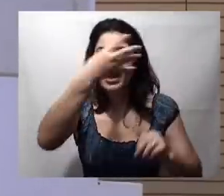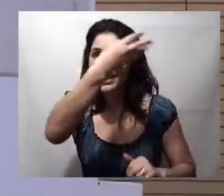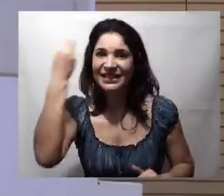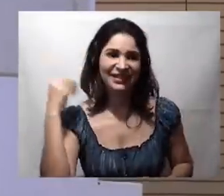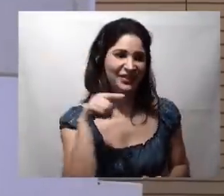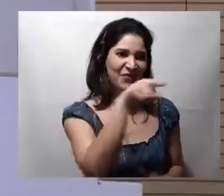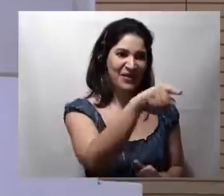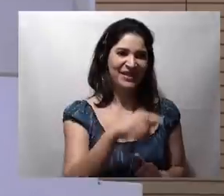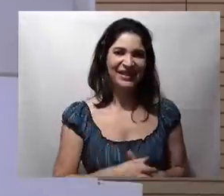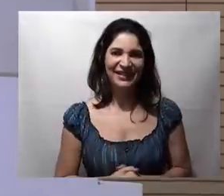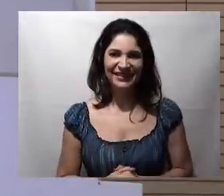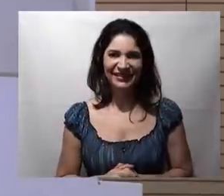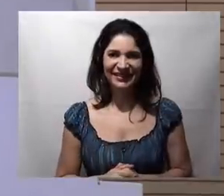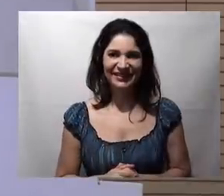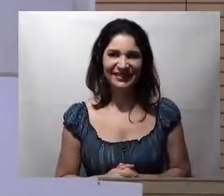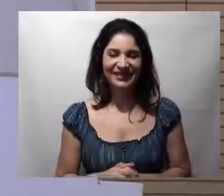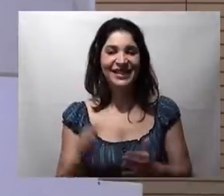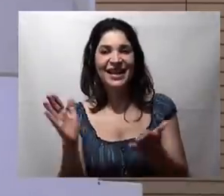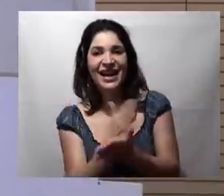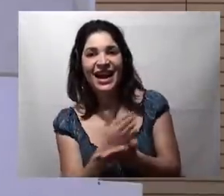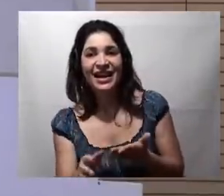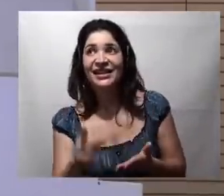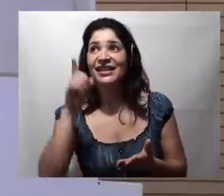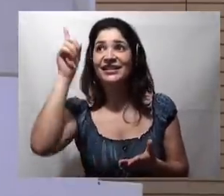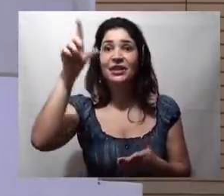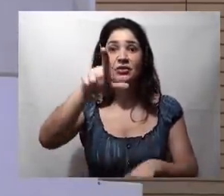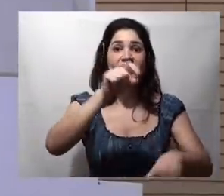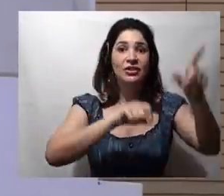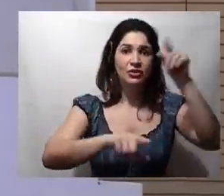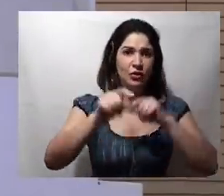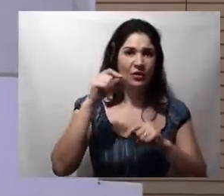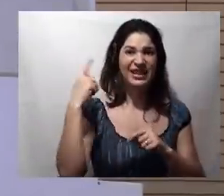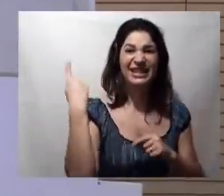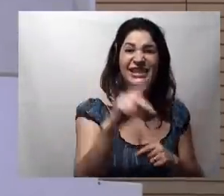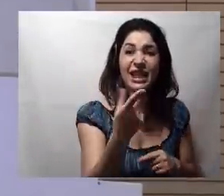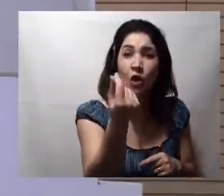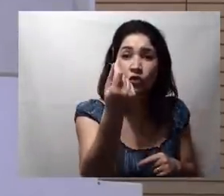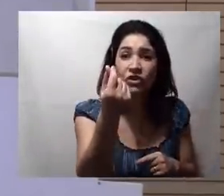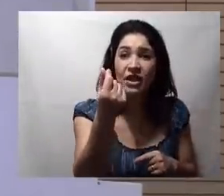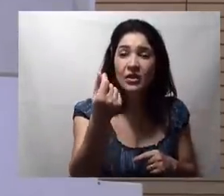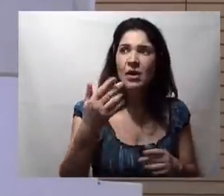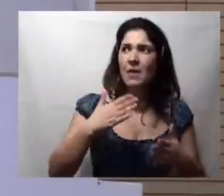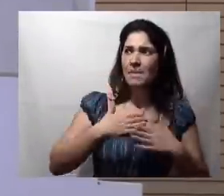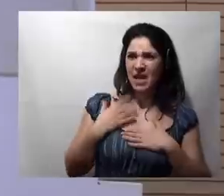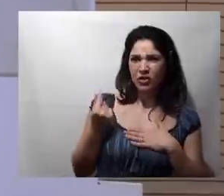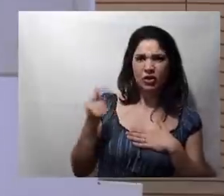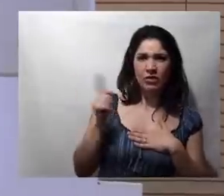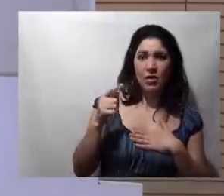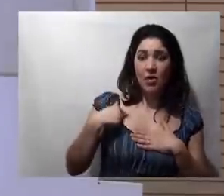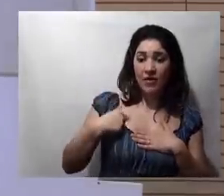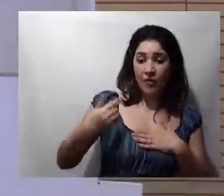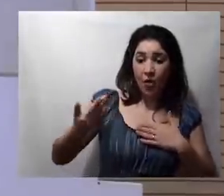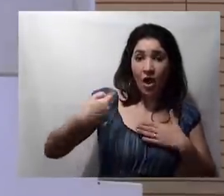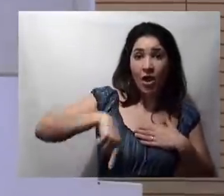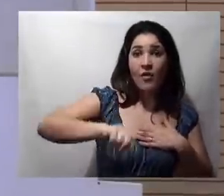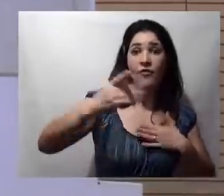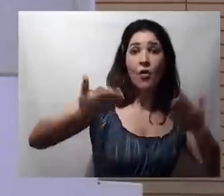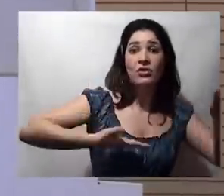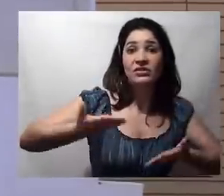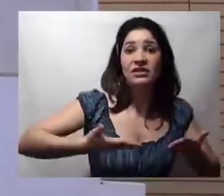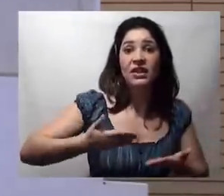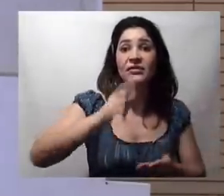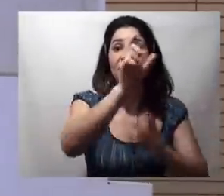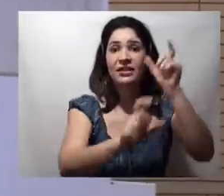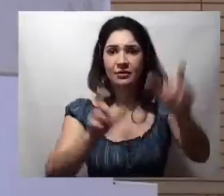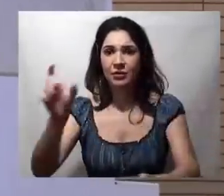mais e às vezes deus faz assim com você seu dinheiro é para servir é para você cuidar de sua